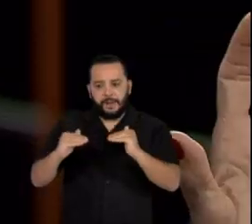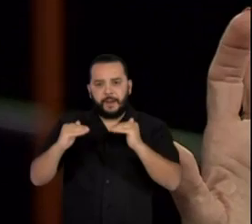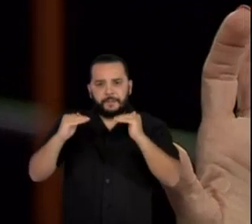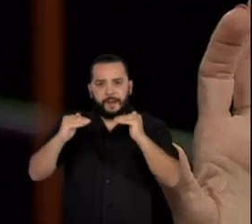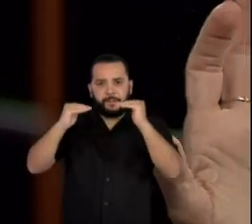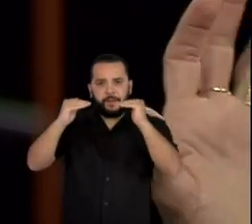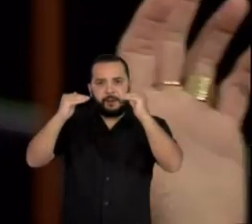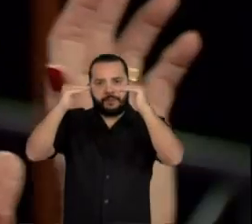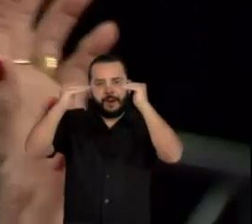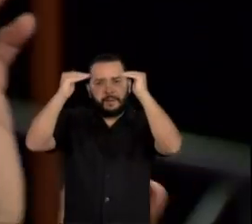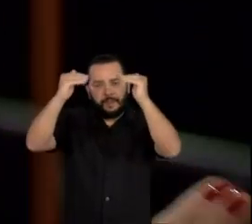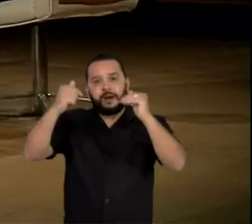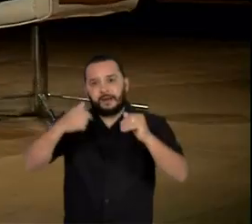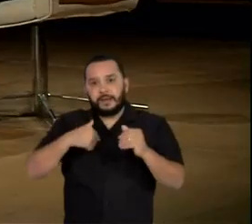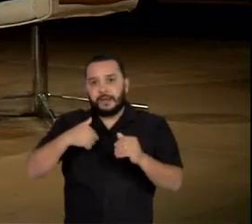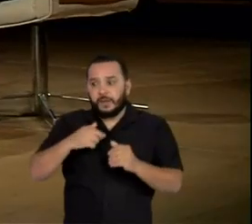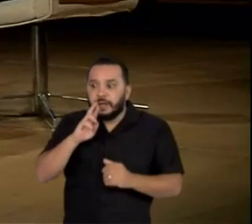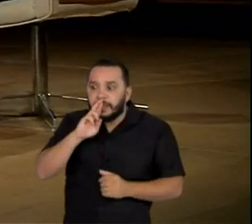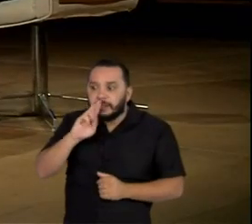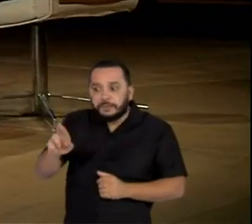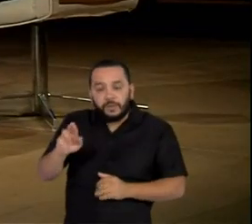com jeitinho.